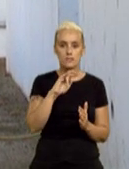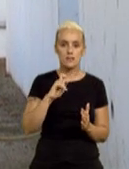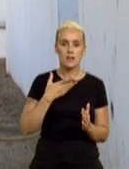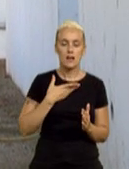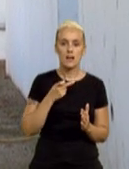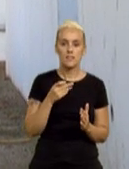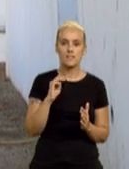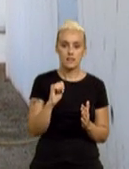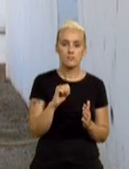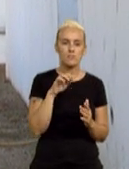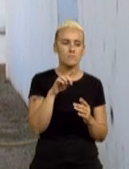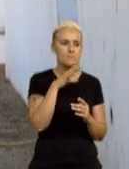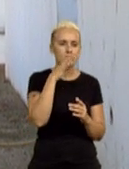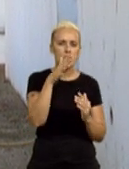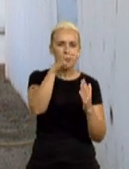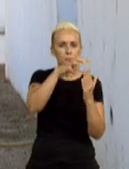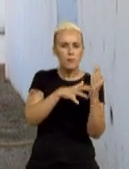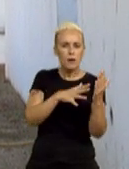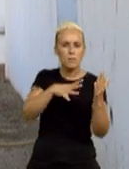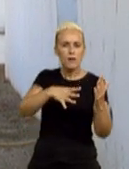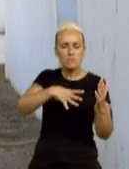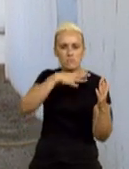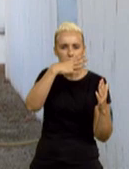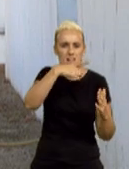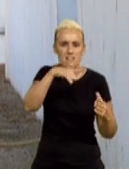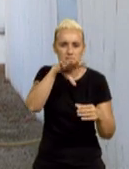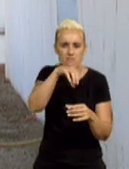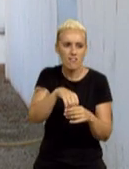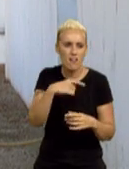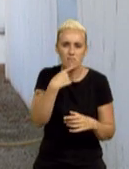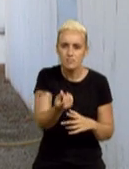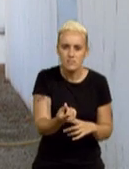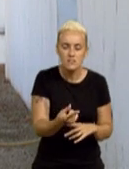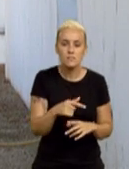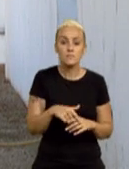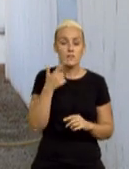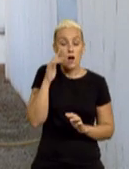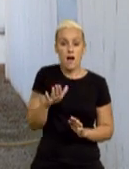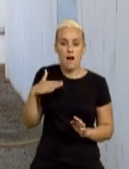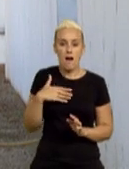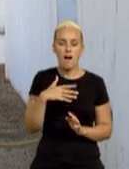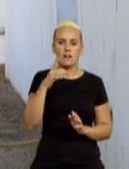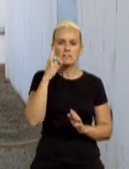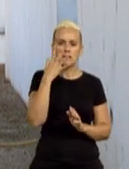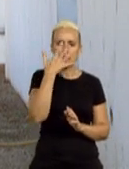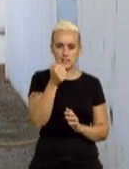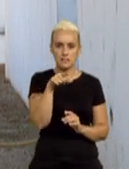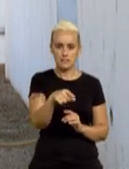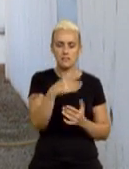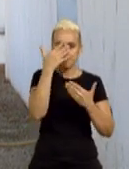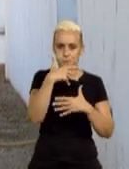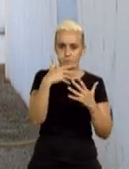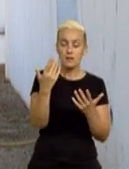chamava? Era os cantos na Tasca, os cantos da Tasca, bom, já não. E eu estive aqui 15 dias. Era